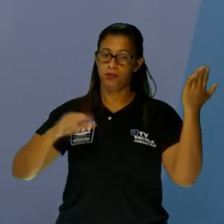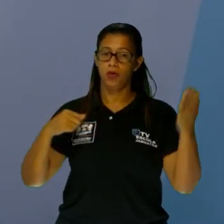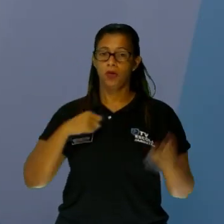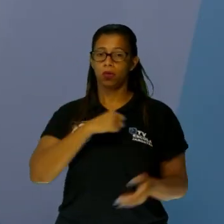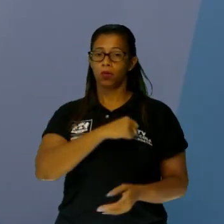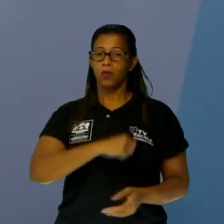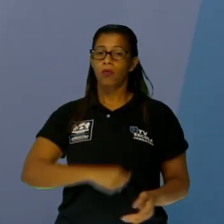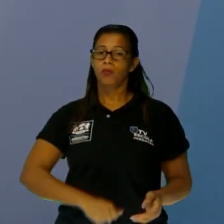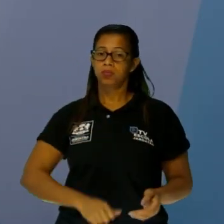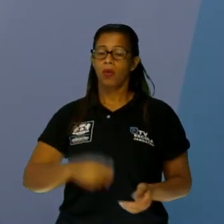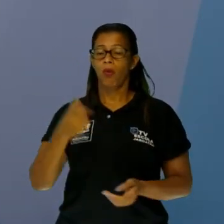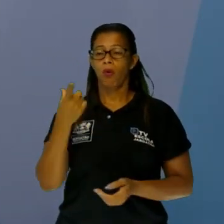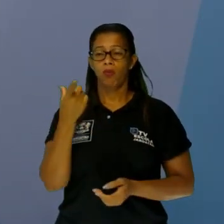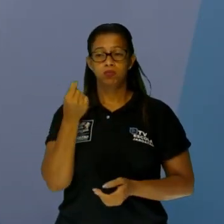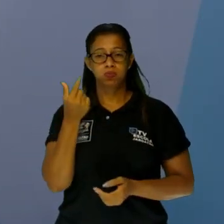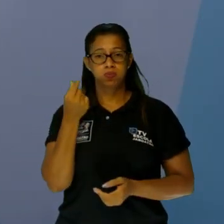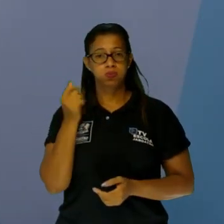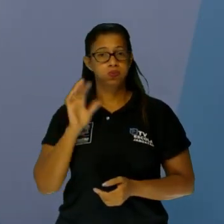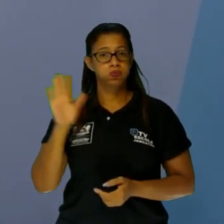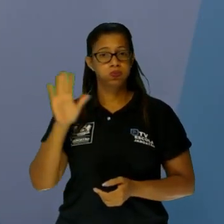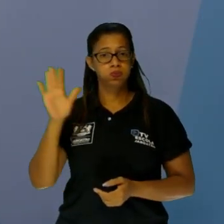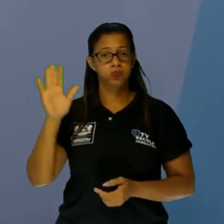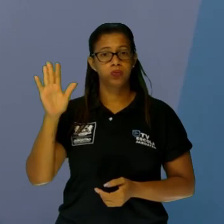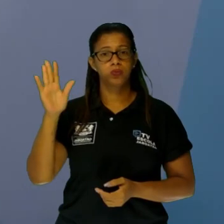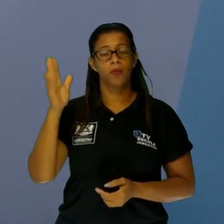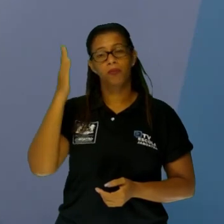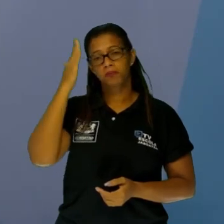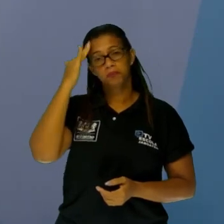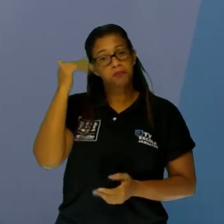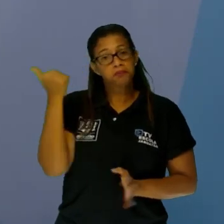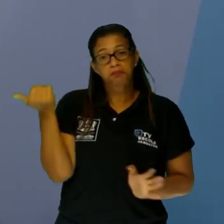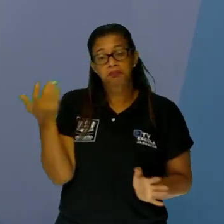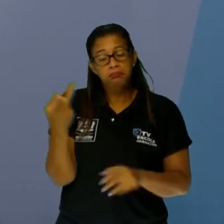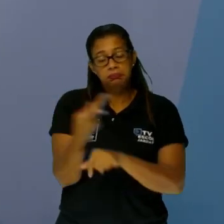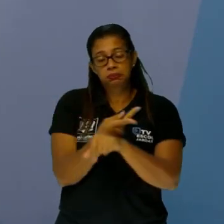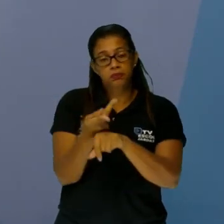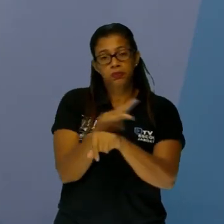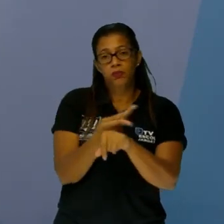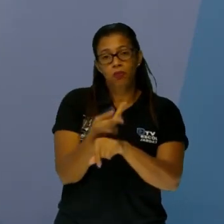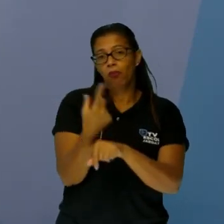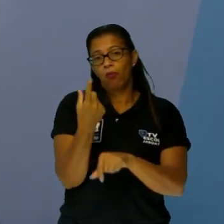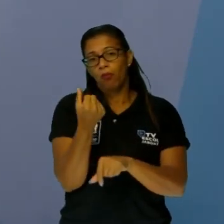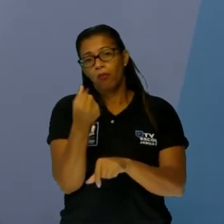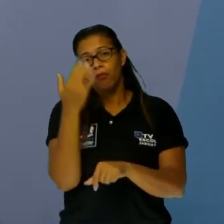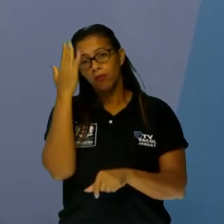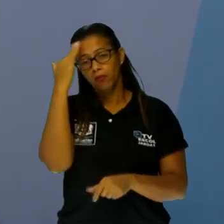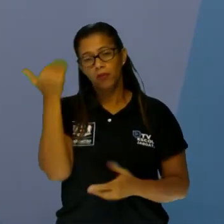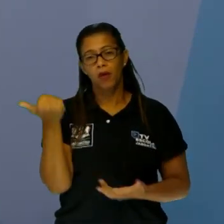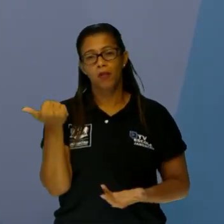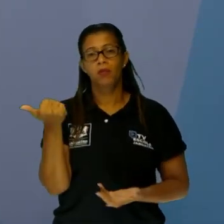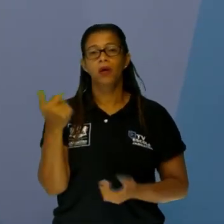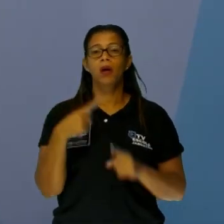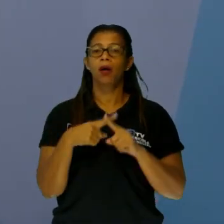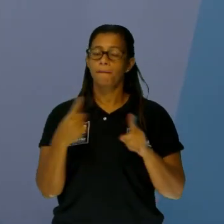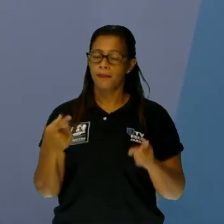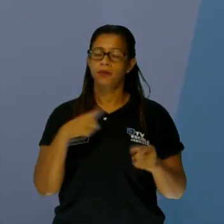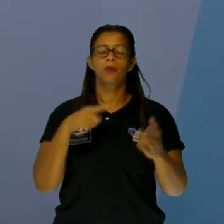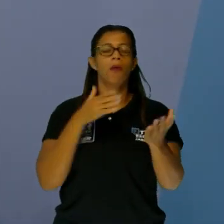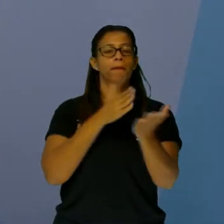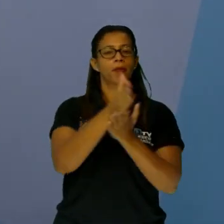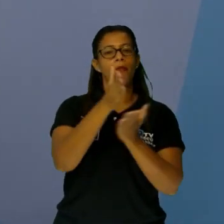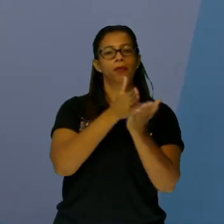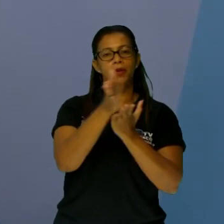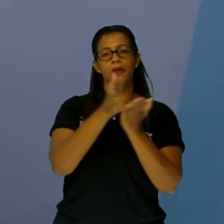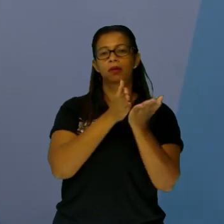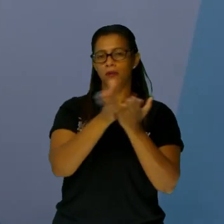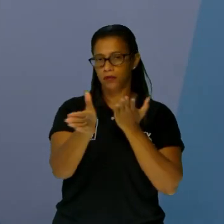deve custar muito. Eu não sei, eu ainda não procurei. Eu não sei se custa, mas há uma probabilidade